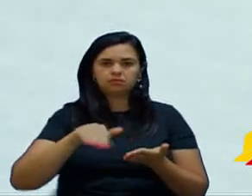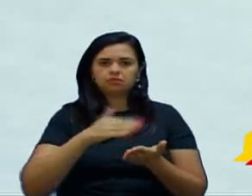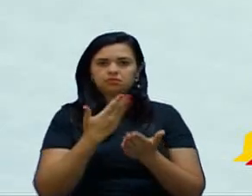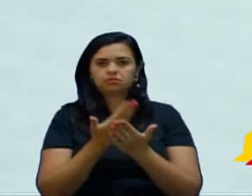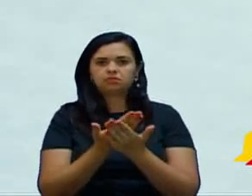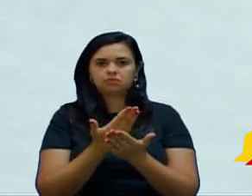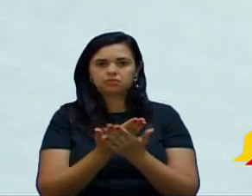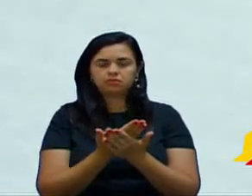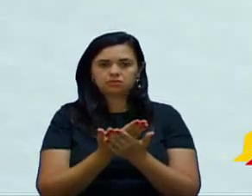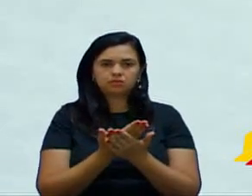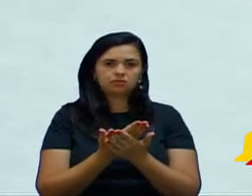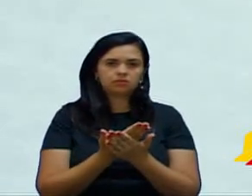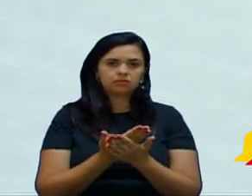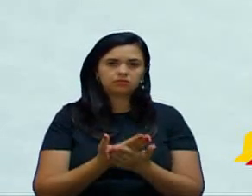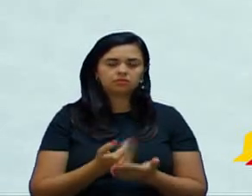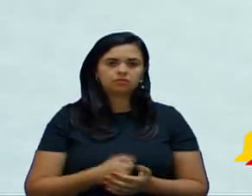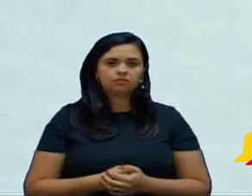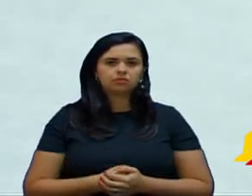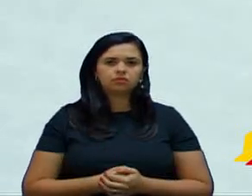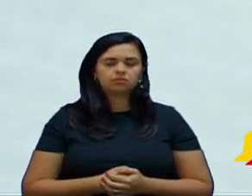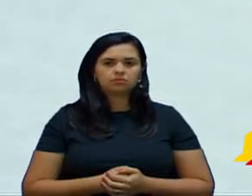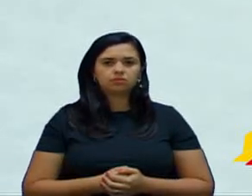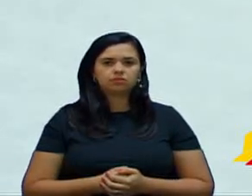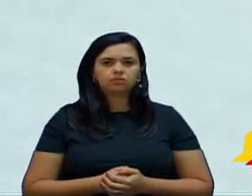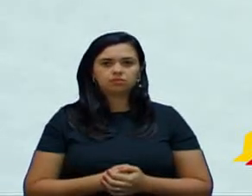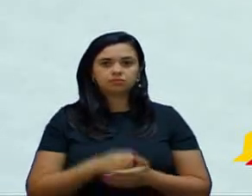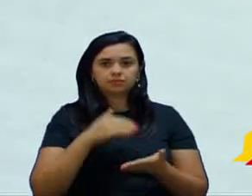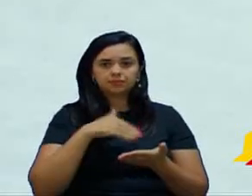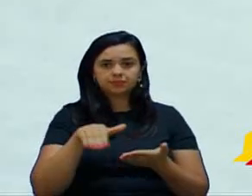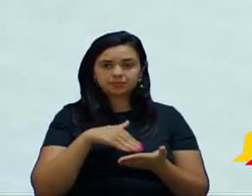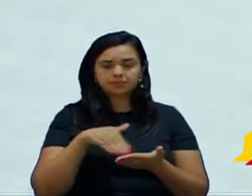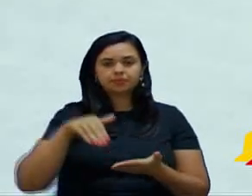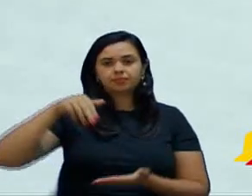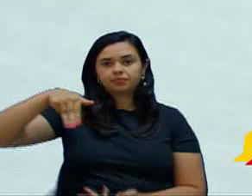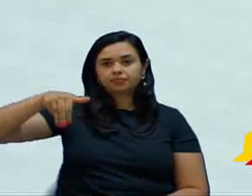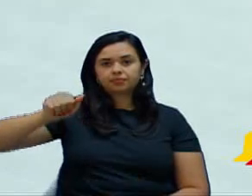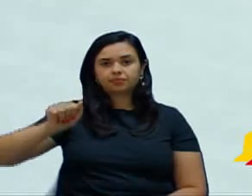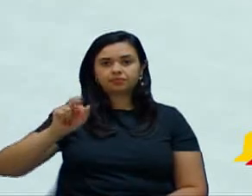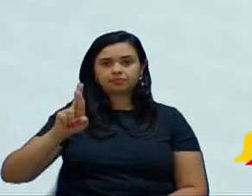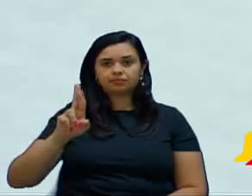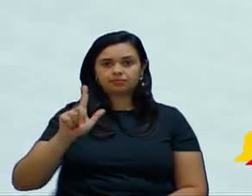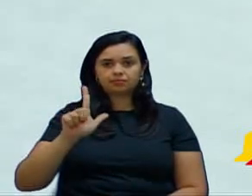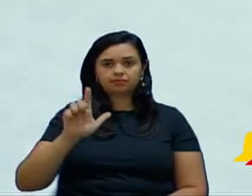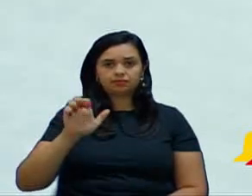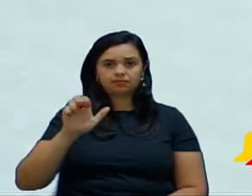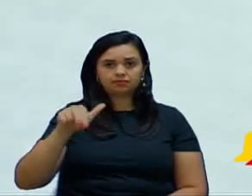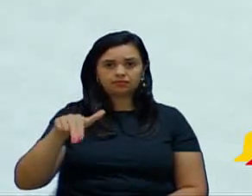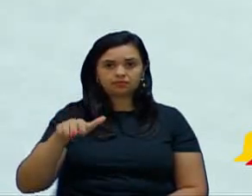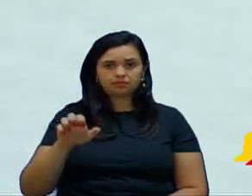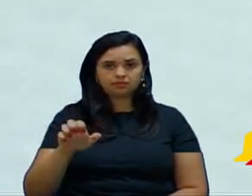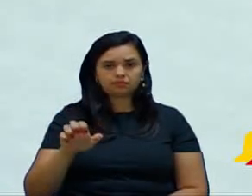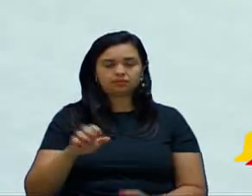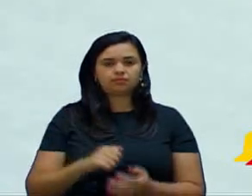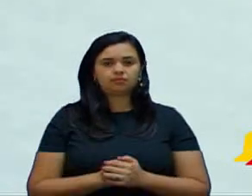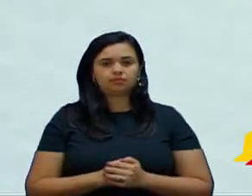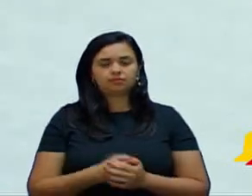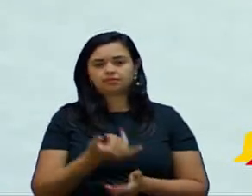Educação, para que a nossa secretária Marlene e...